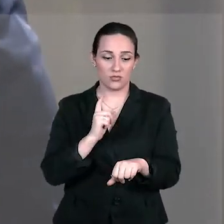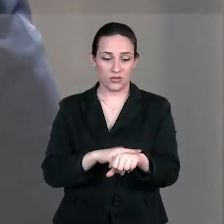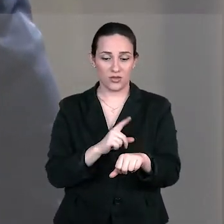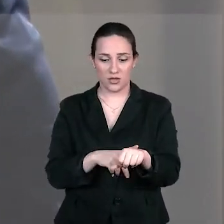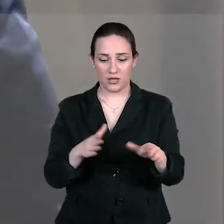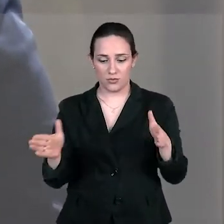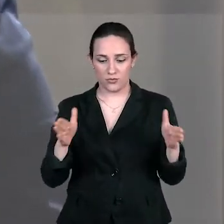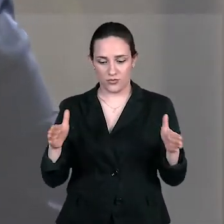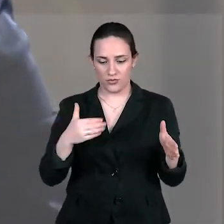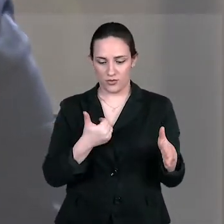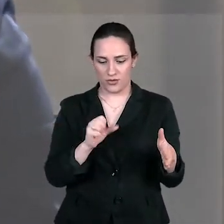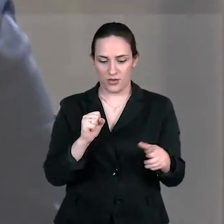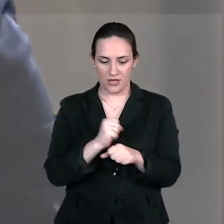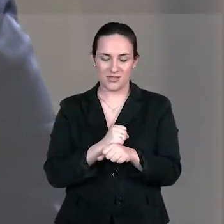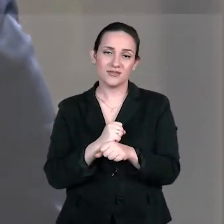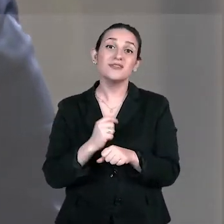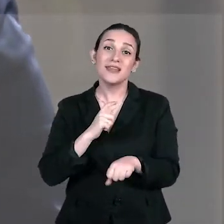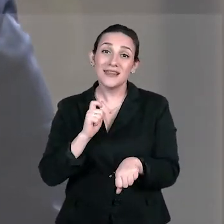daria tempo,